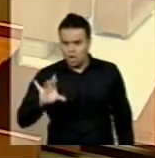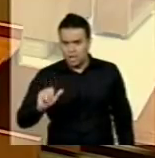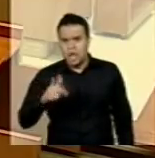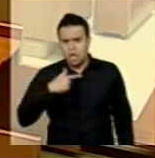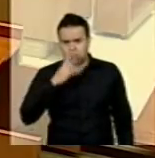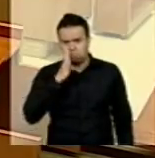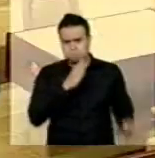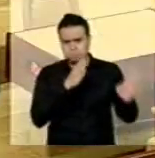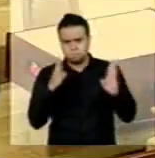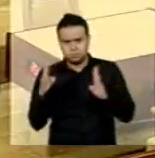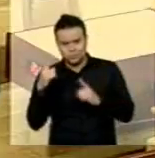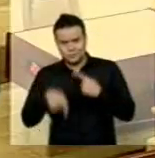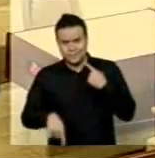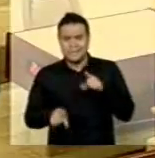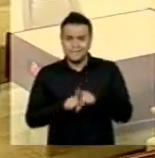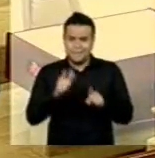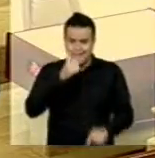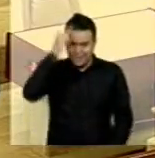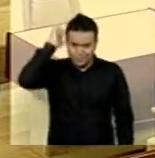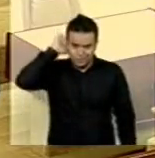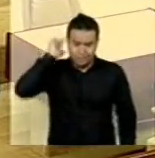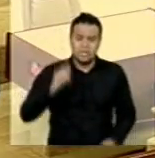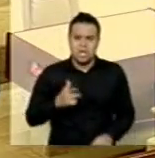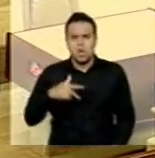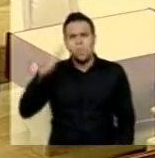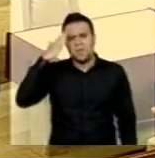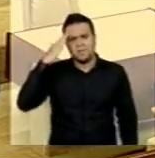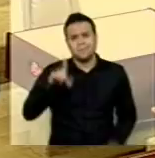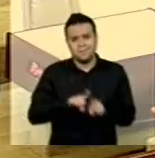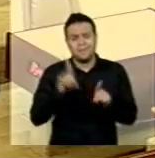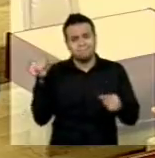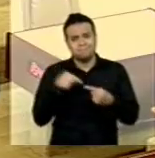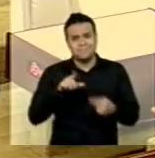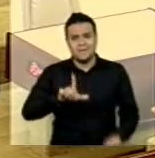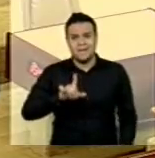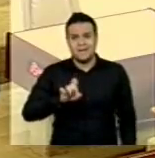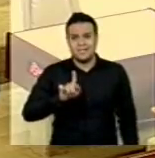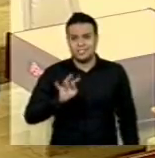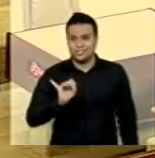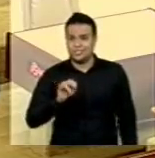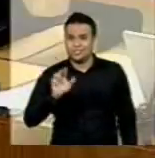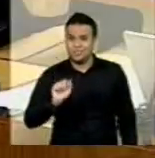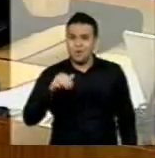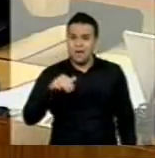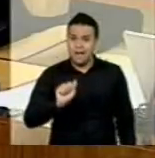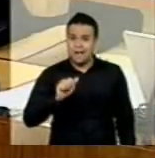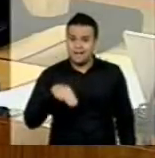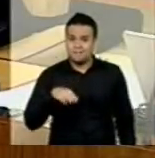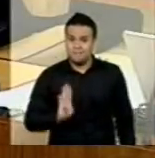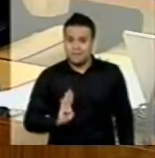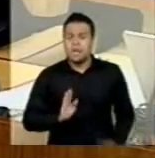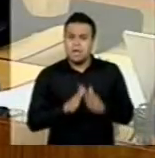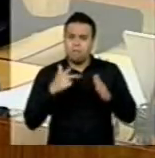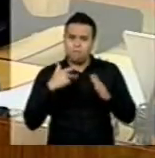suscitada pelo ministro Alexandre Moraes. Também entendo que tem legitimidade a MB e estou me fundando,